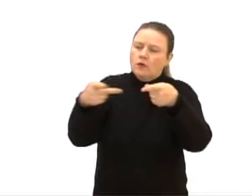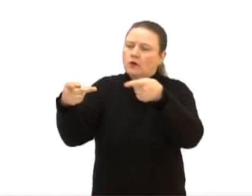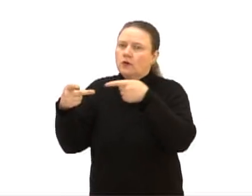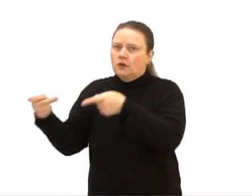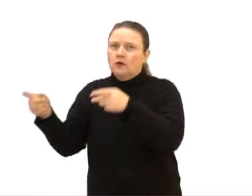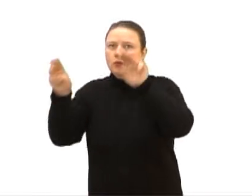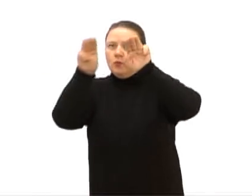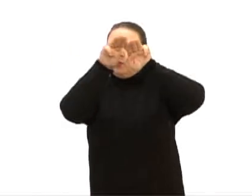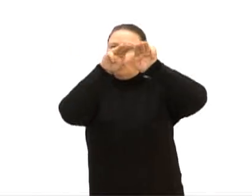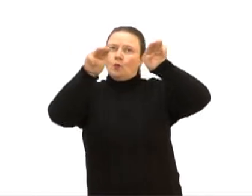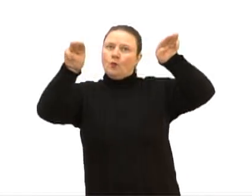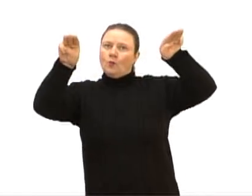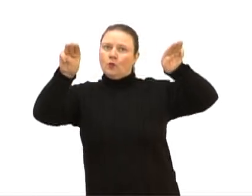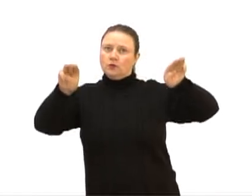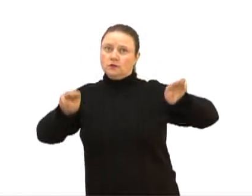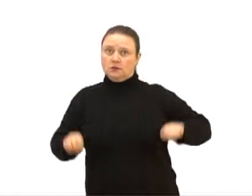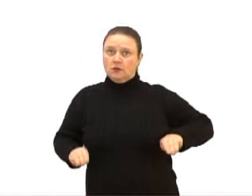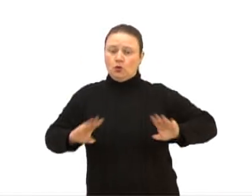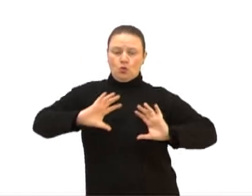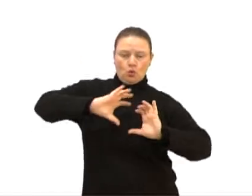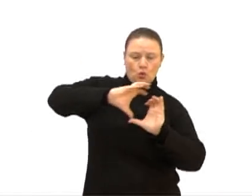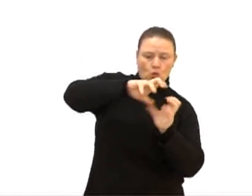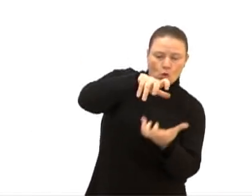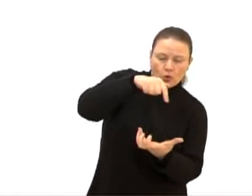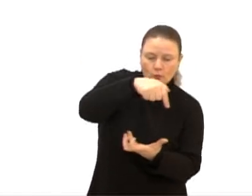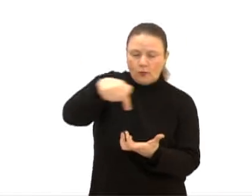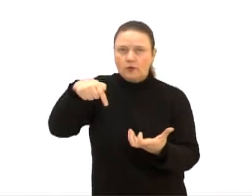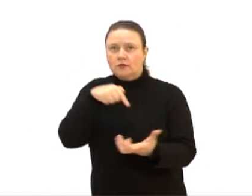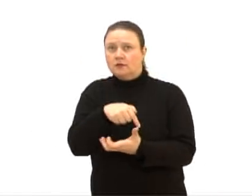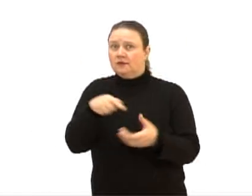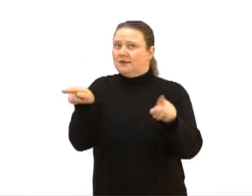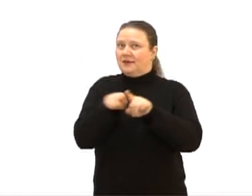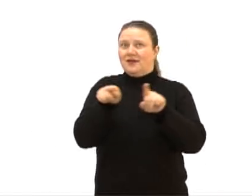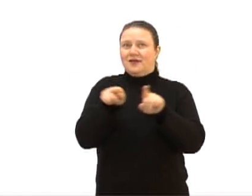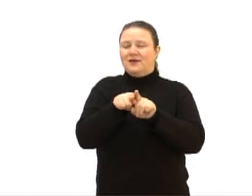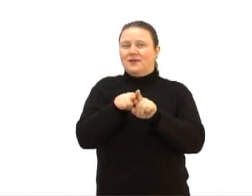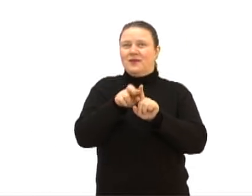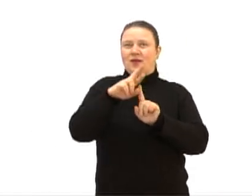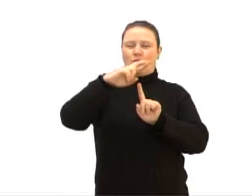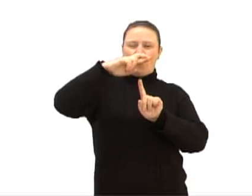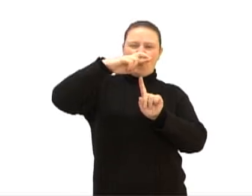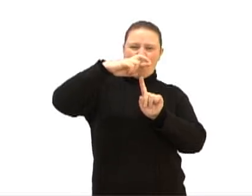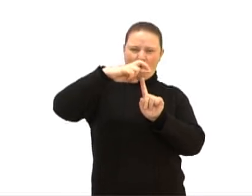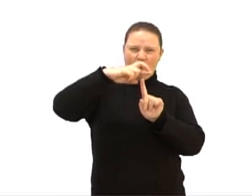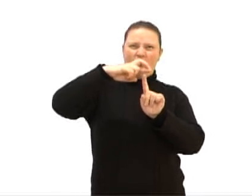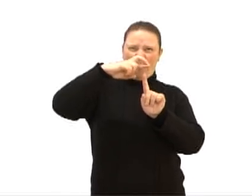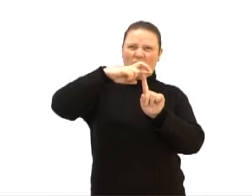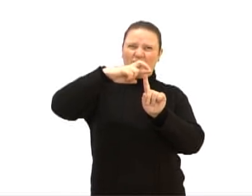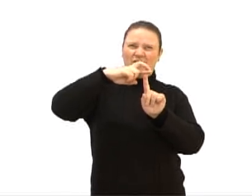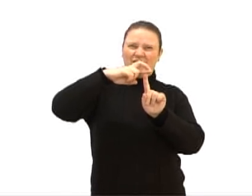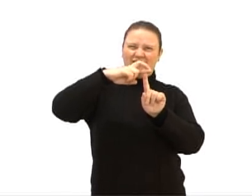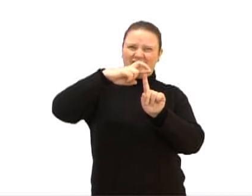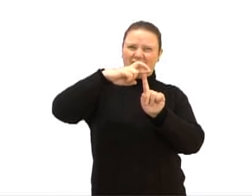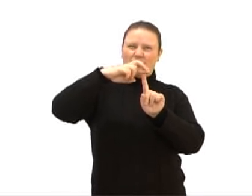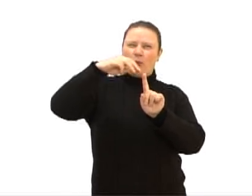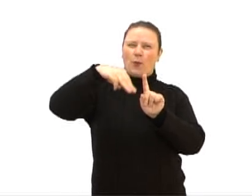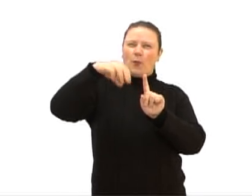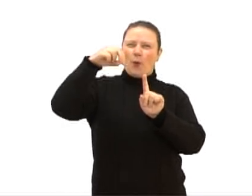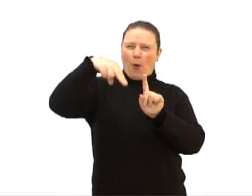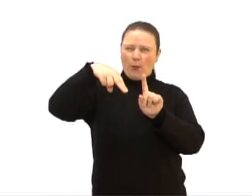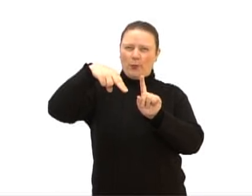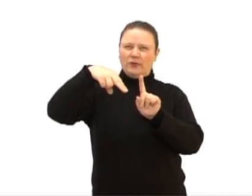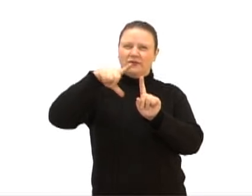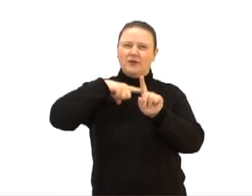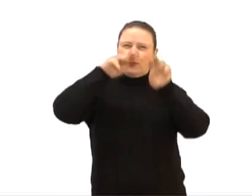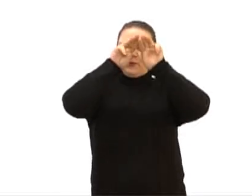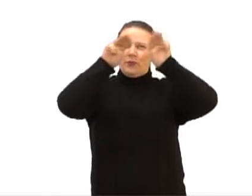mundo inteiro? Certo? Inclusive o nosso museu aqui, Oscar Niemeyer, aqui do Paraná. Então é só acessar esse site aqui, ó,